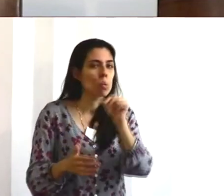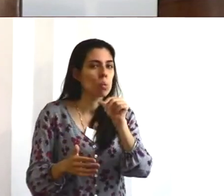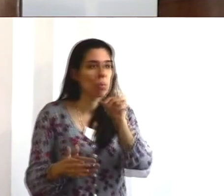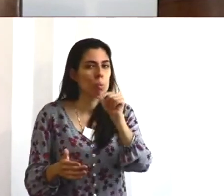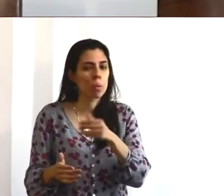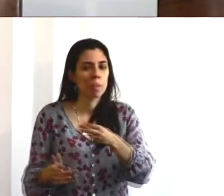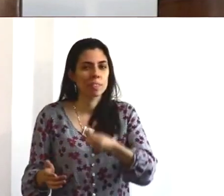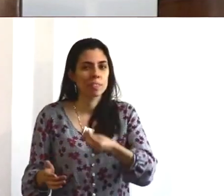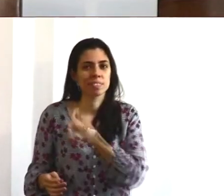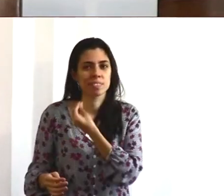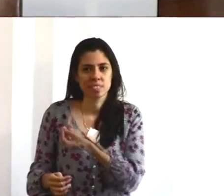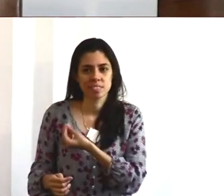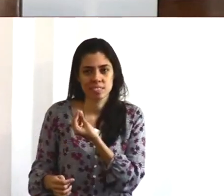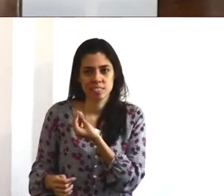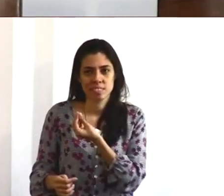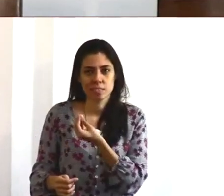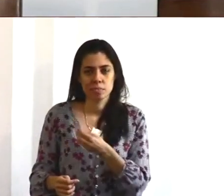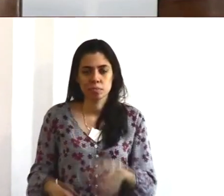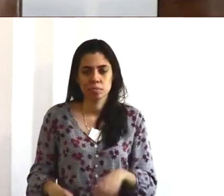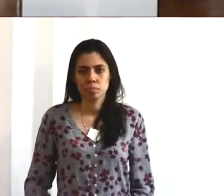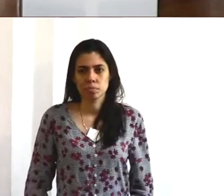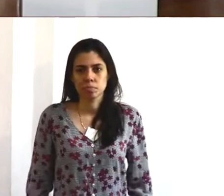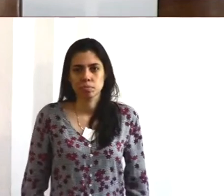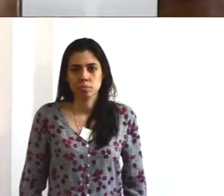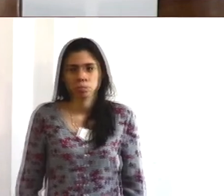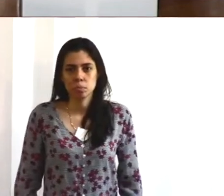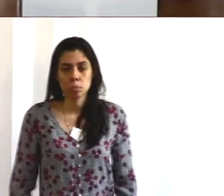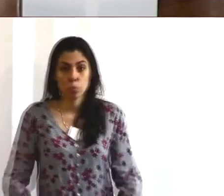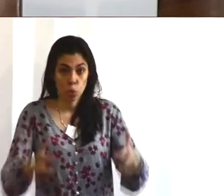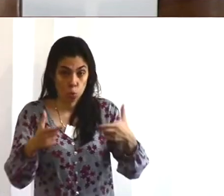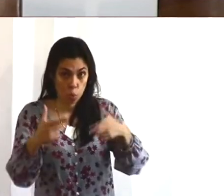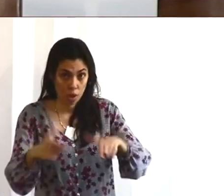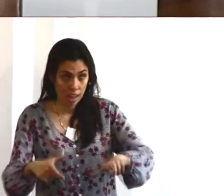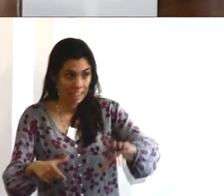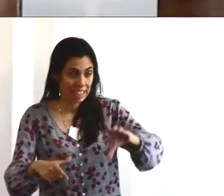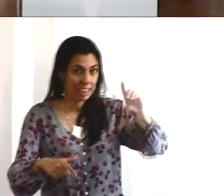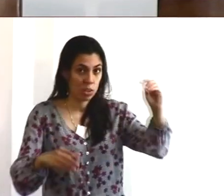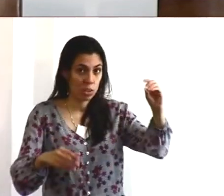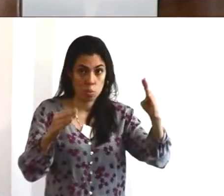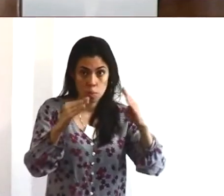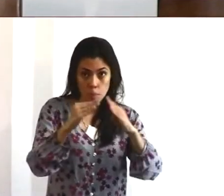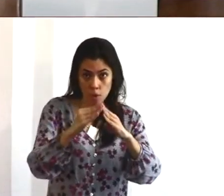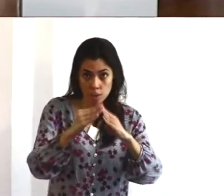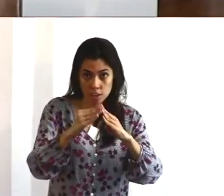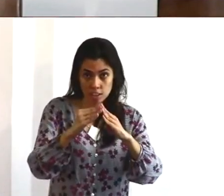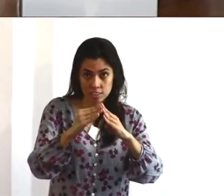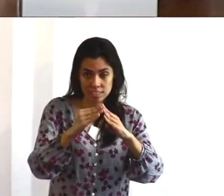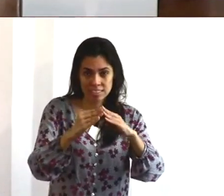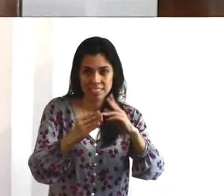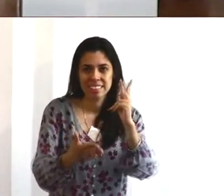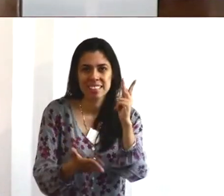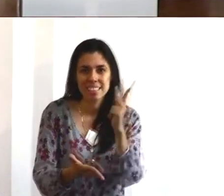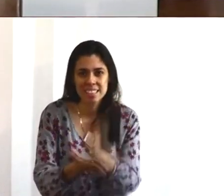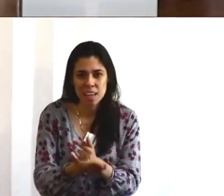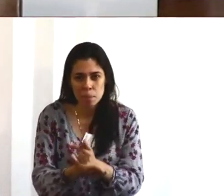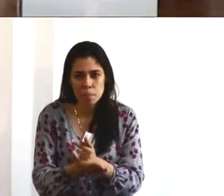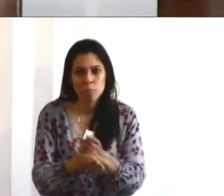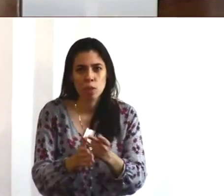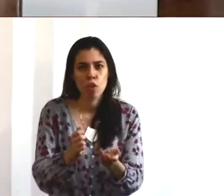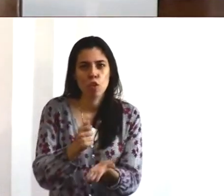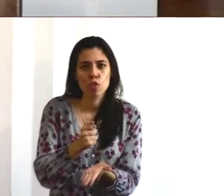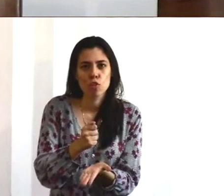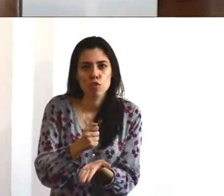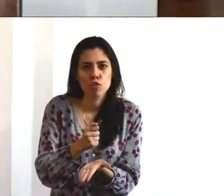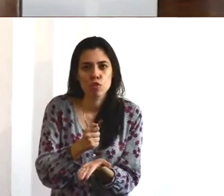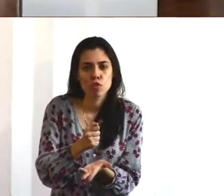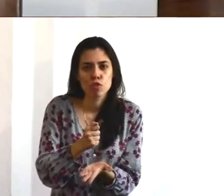O texto diz que onde Deus habita, nada será abalado. Nós sabemos que a cidade de Jerusalém foi